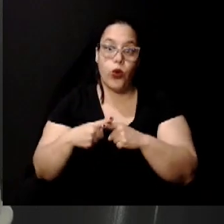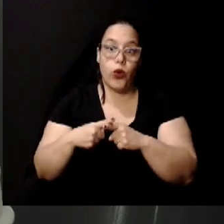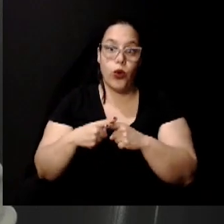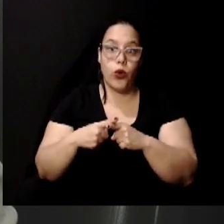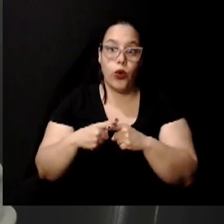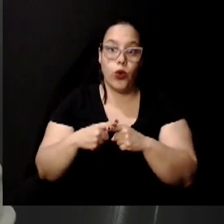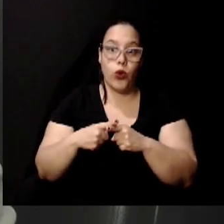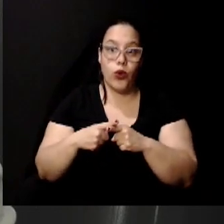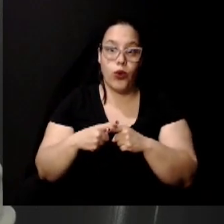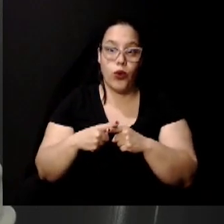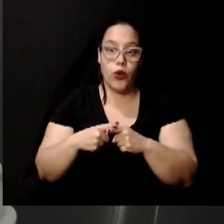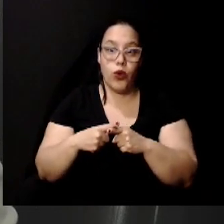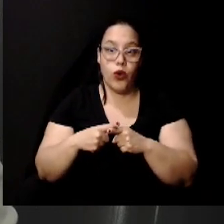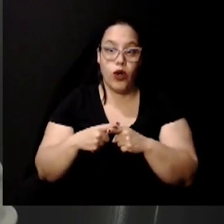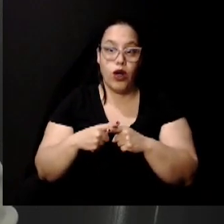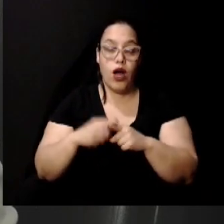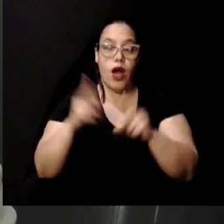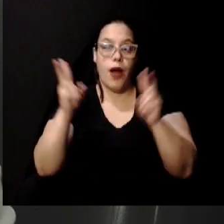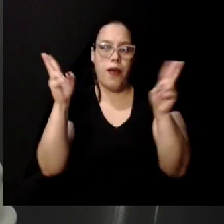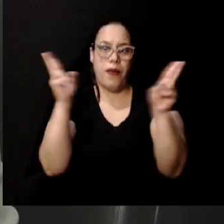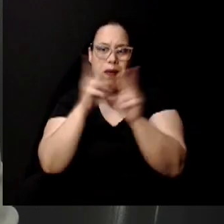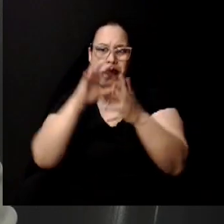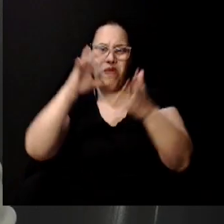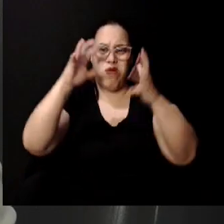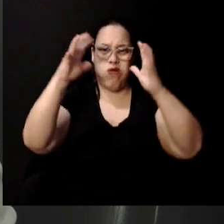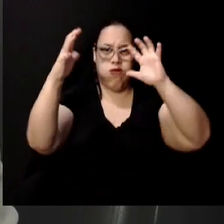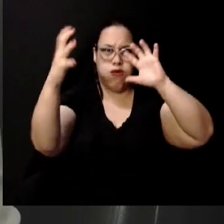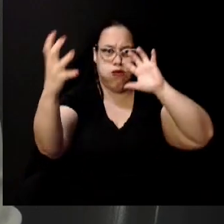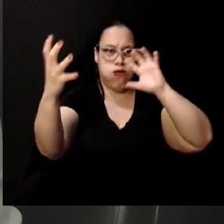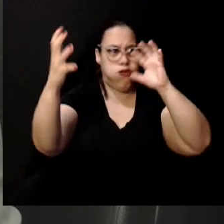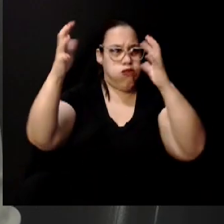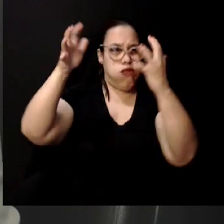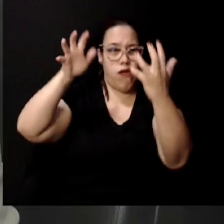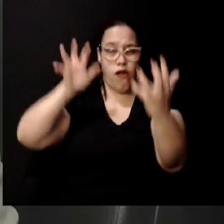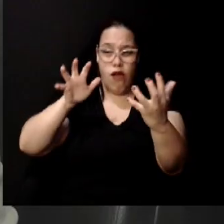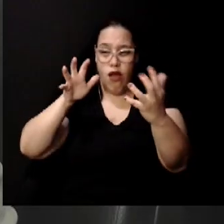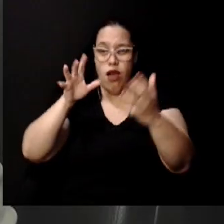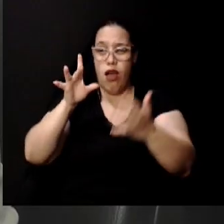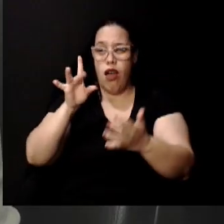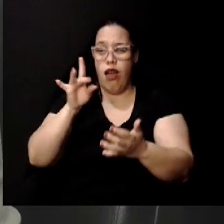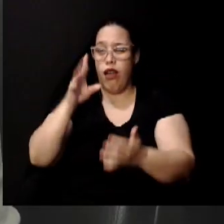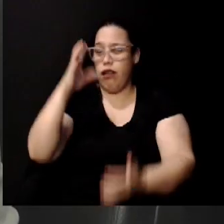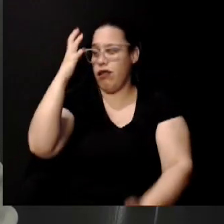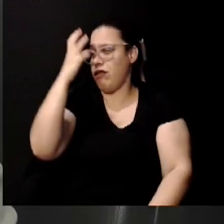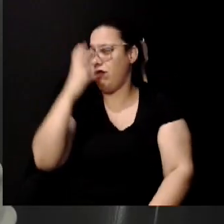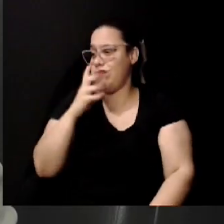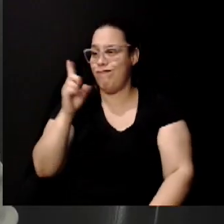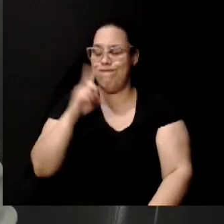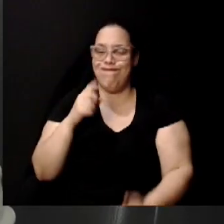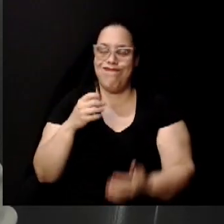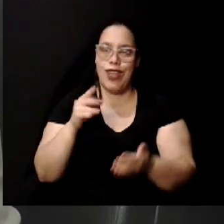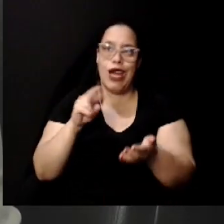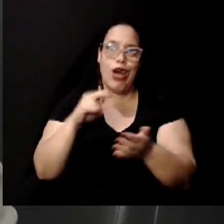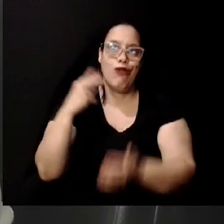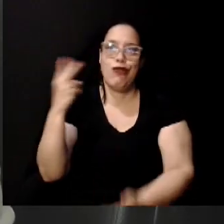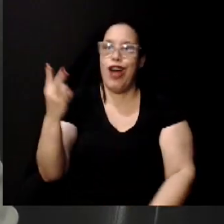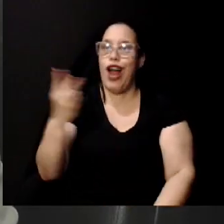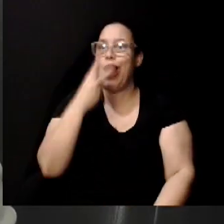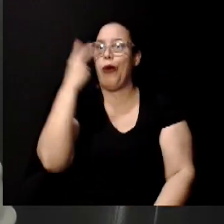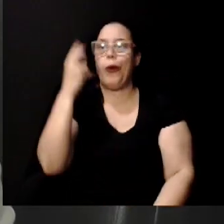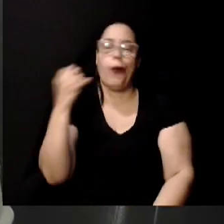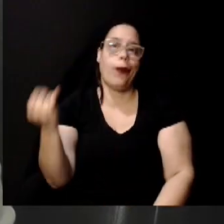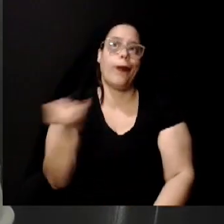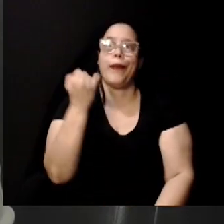a questão da emergência climática é um assunto sério. Eu acho que não se dá o devido peso, não se dá a devida importância. Também é um